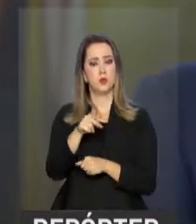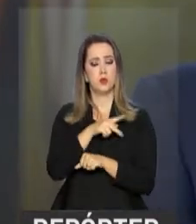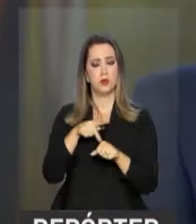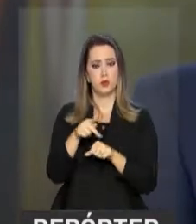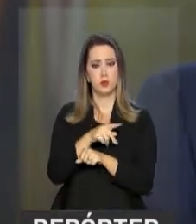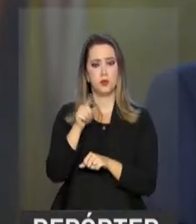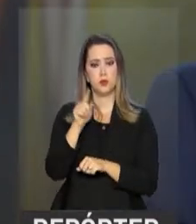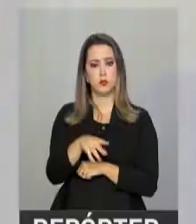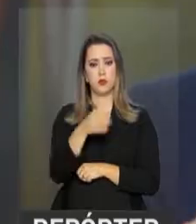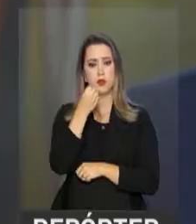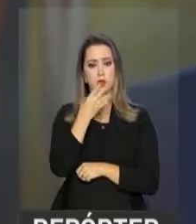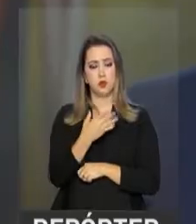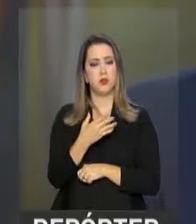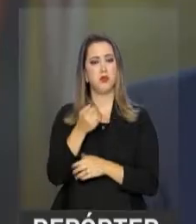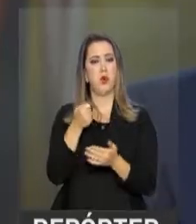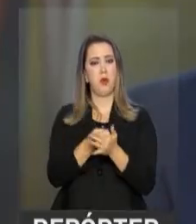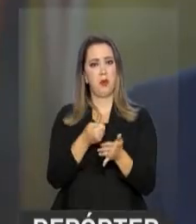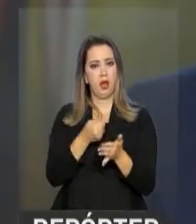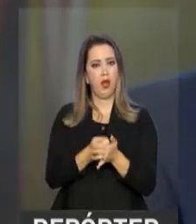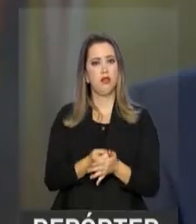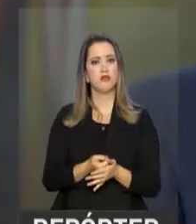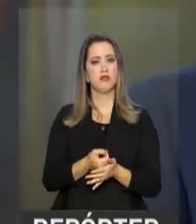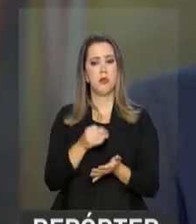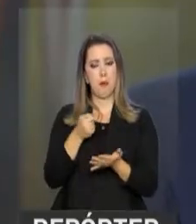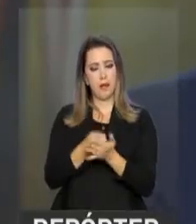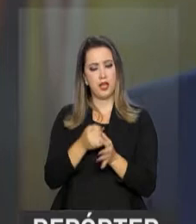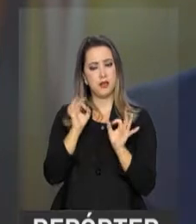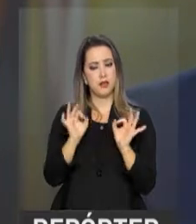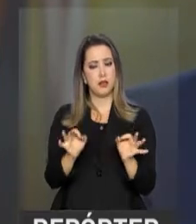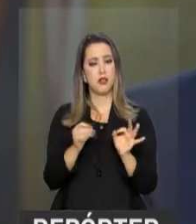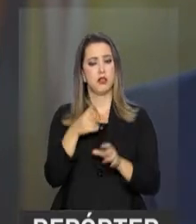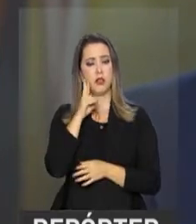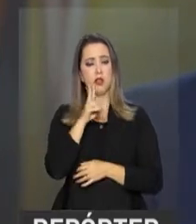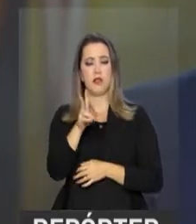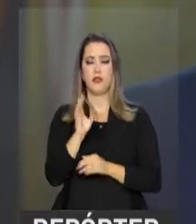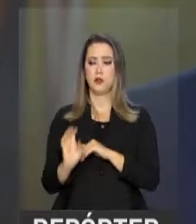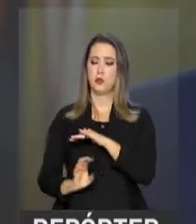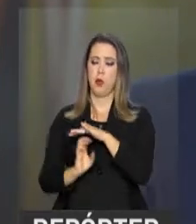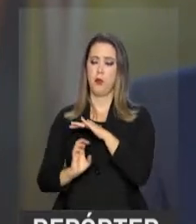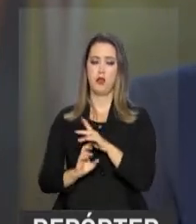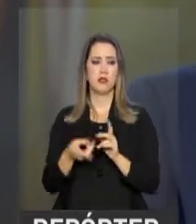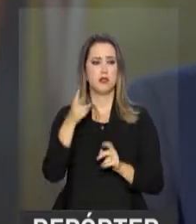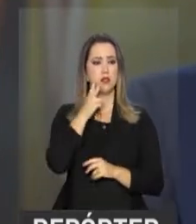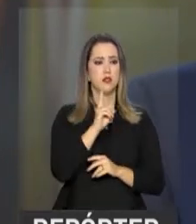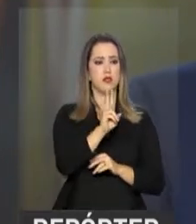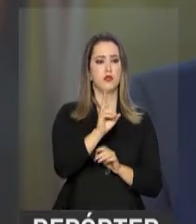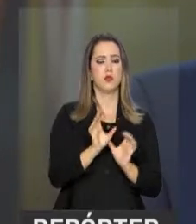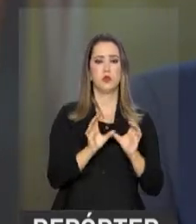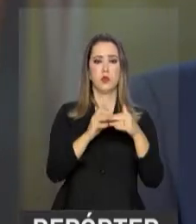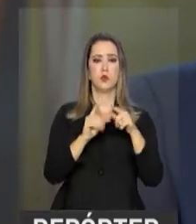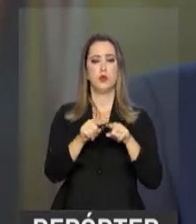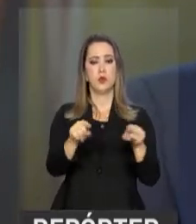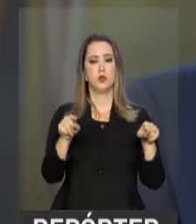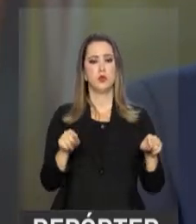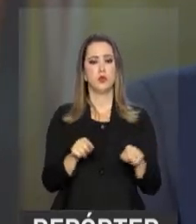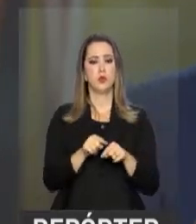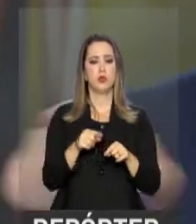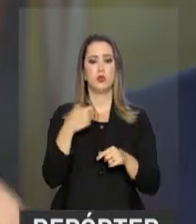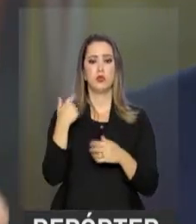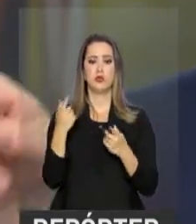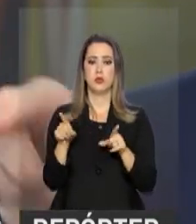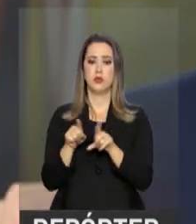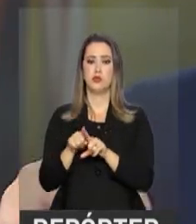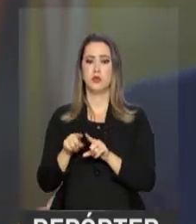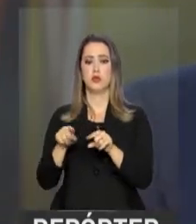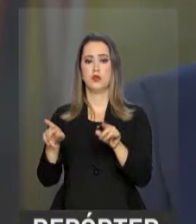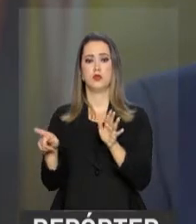que é um bom pagador esse efeito é visto por todos que é visto por exemplo os olhos e leves pelos comerciantes como demonstrou pesquisa e